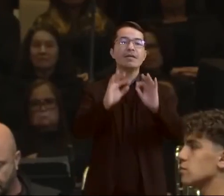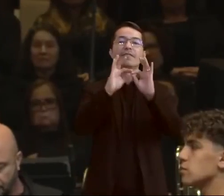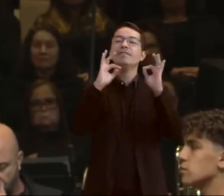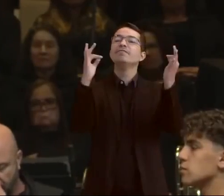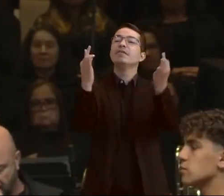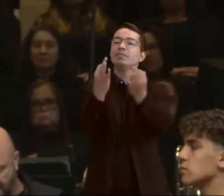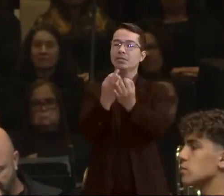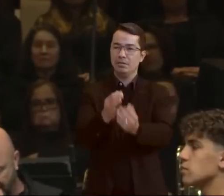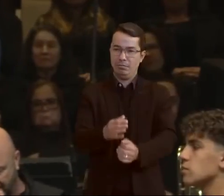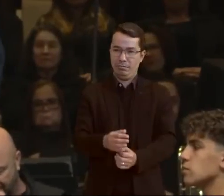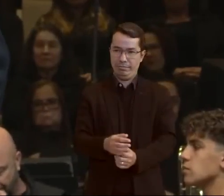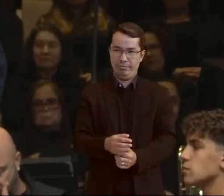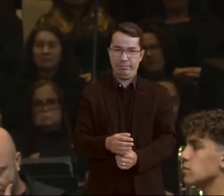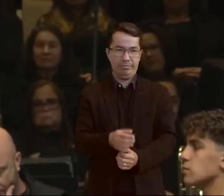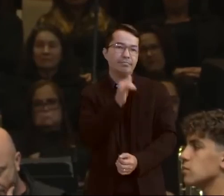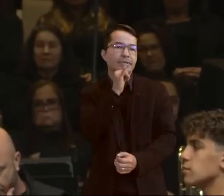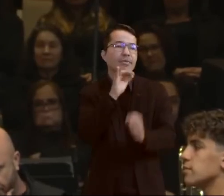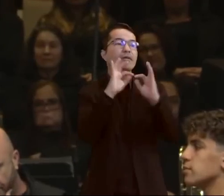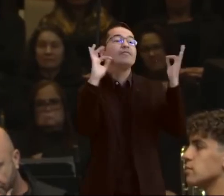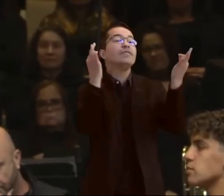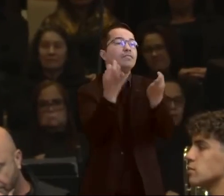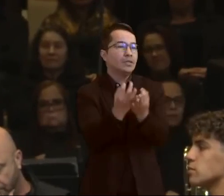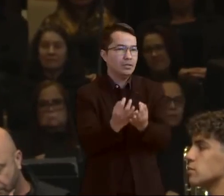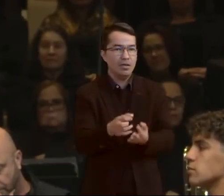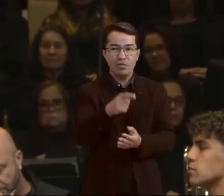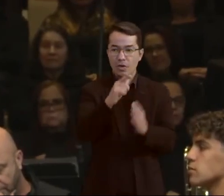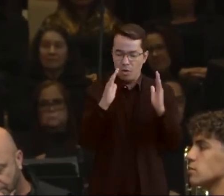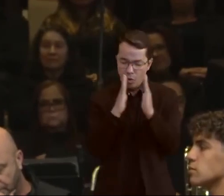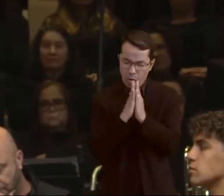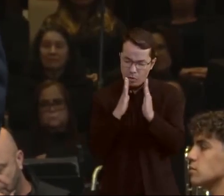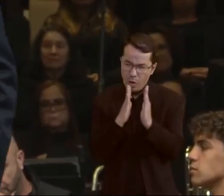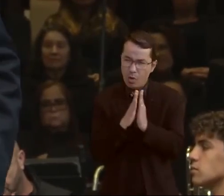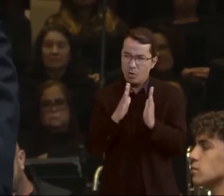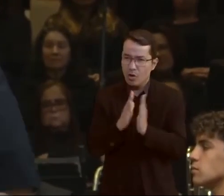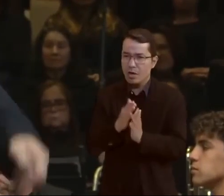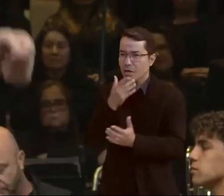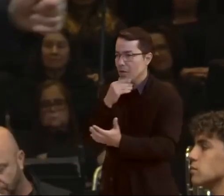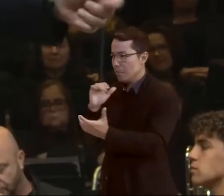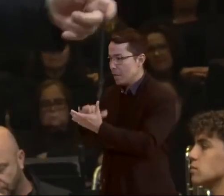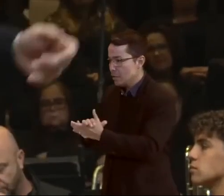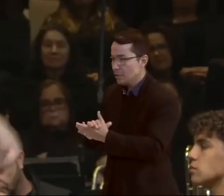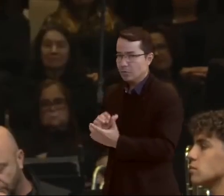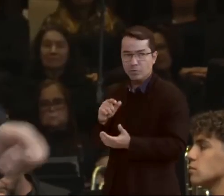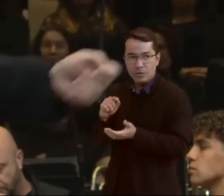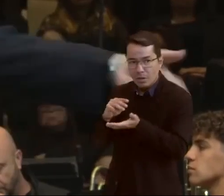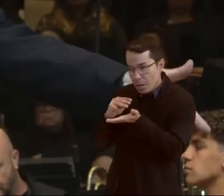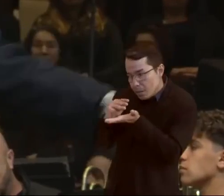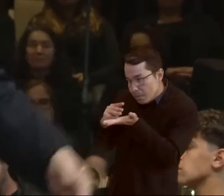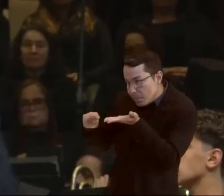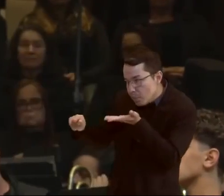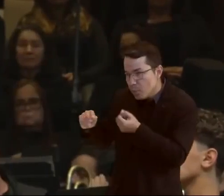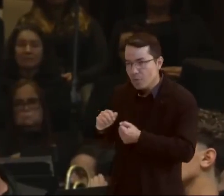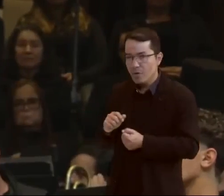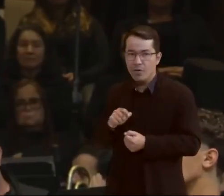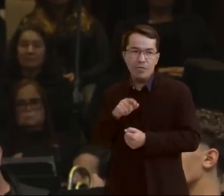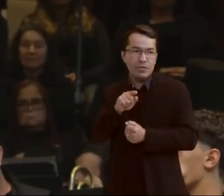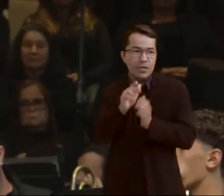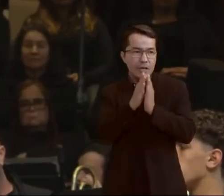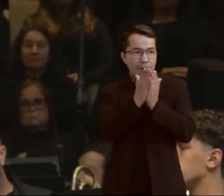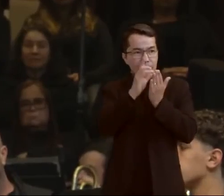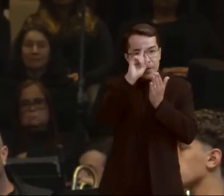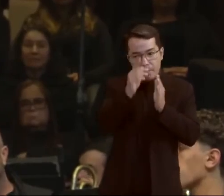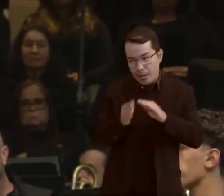salvação do seu marido, e aí você está lá mandando bilhetinho para ele, colocando a Bíblia debaixo